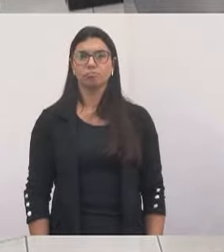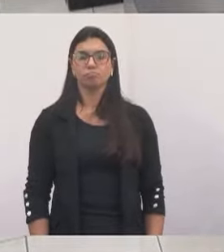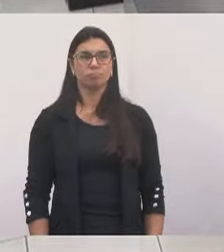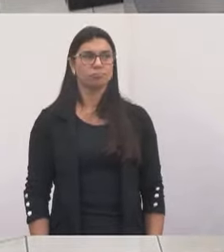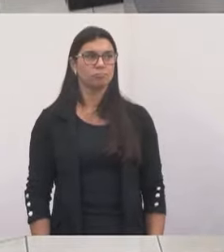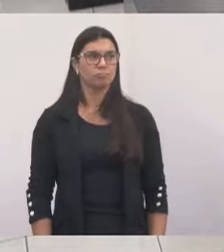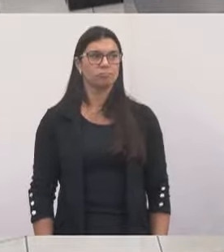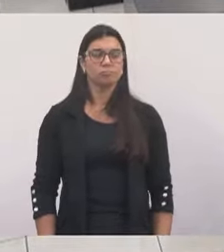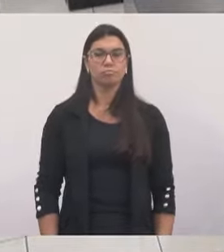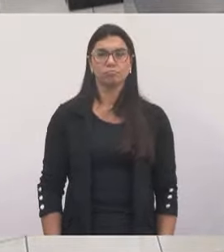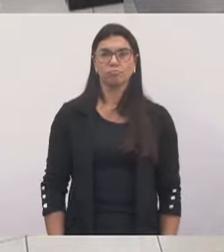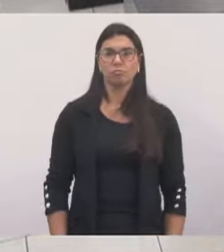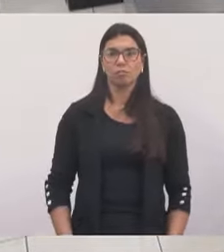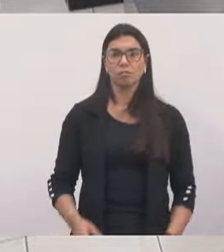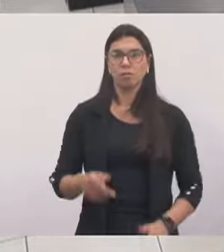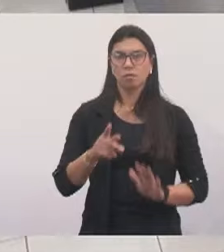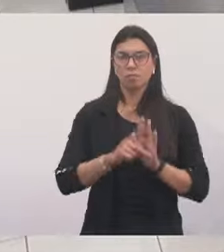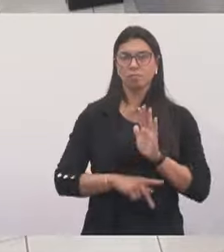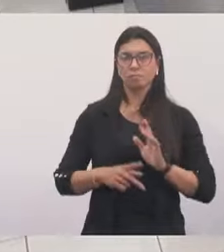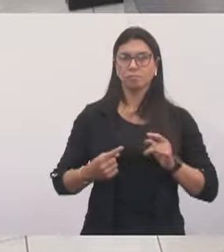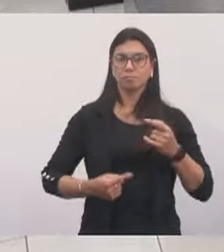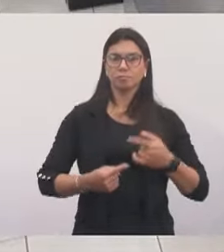O projeto continua em discussão.